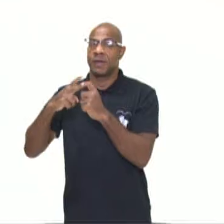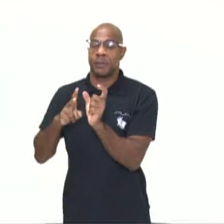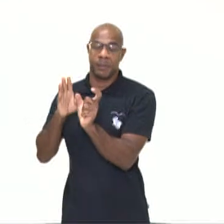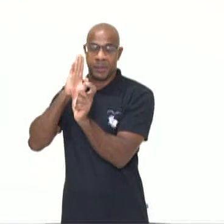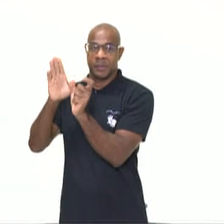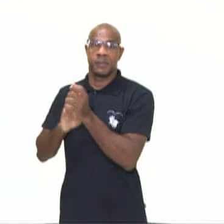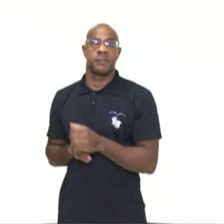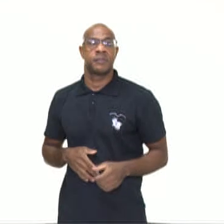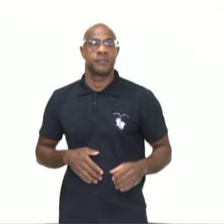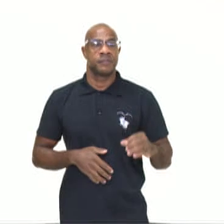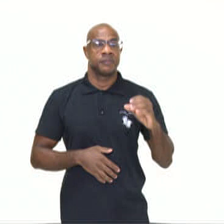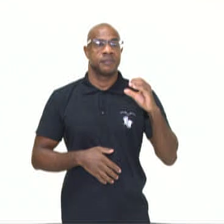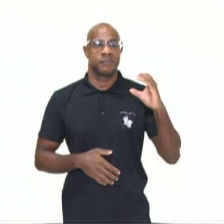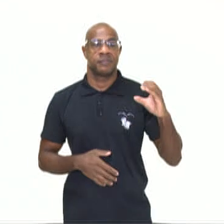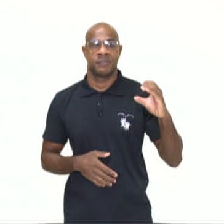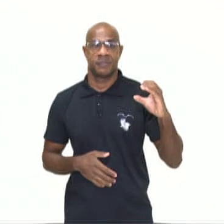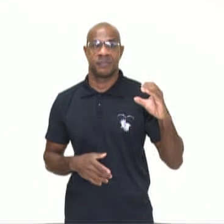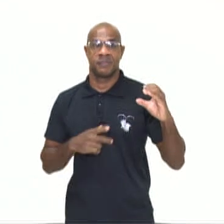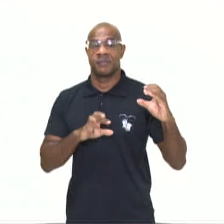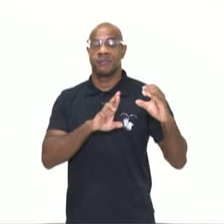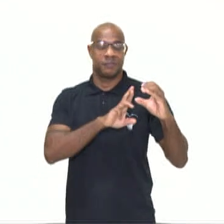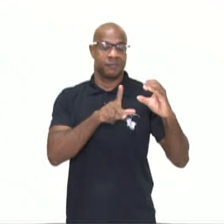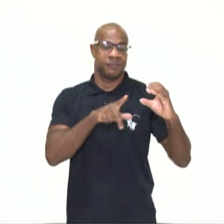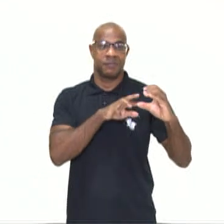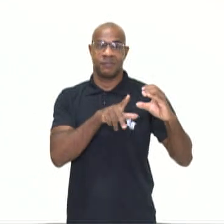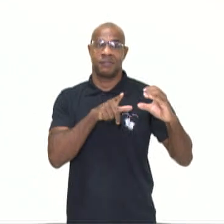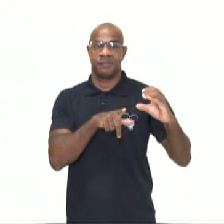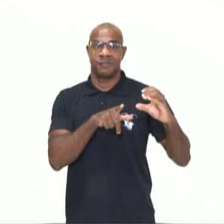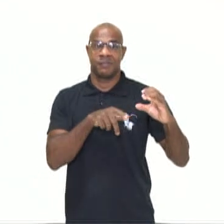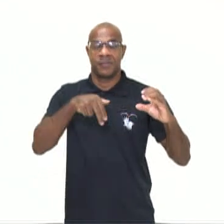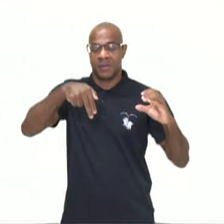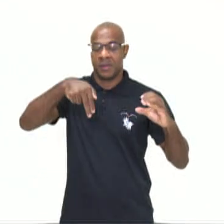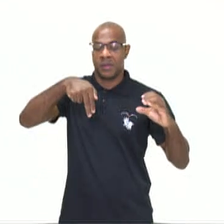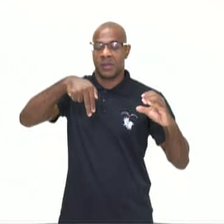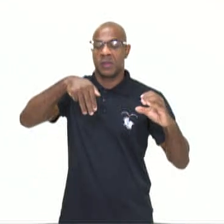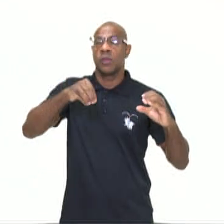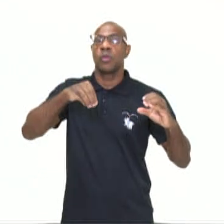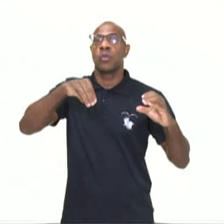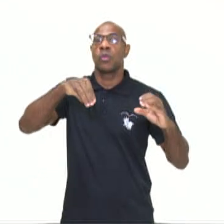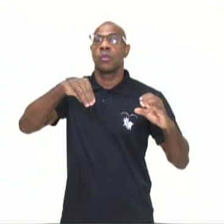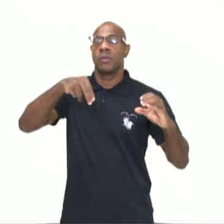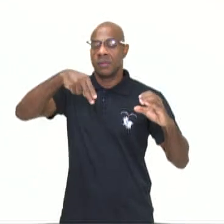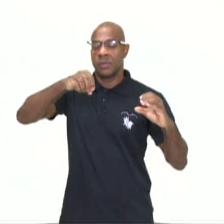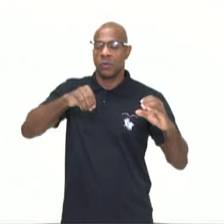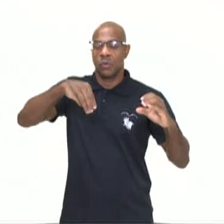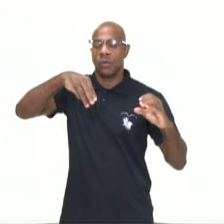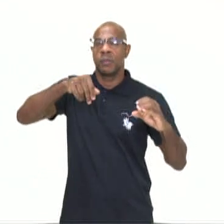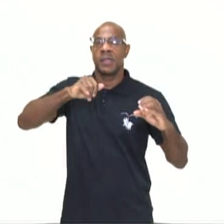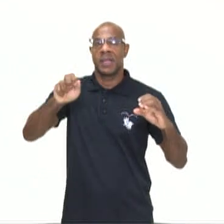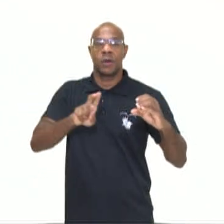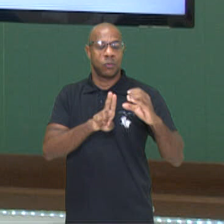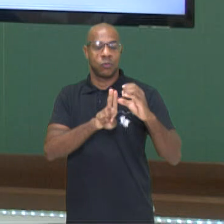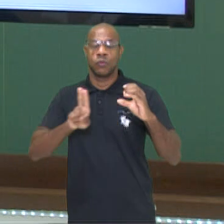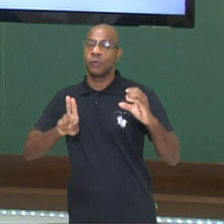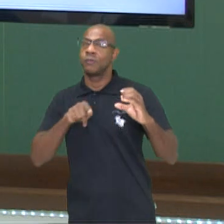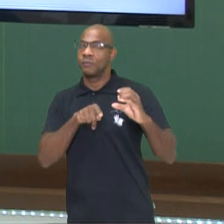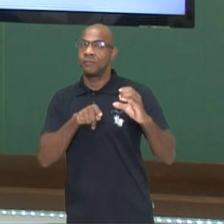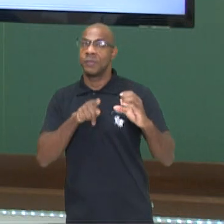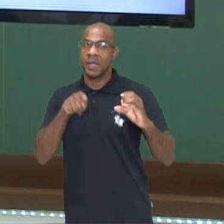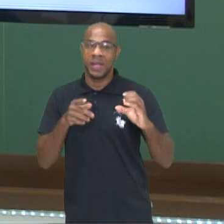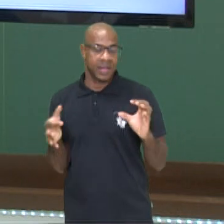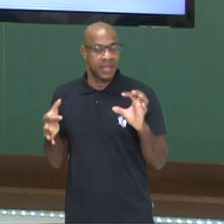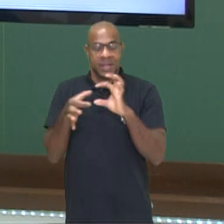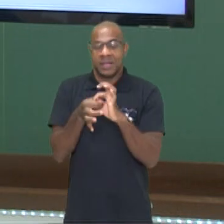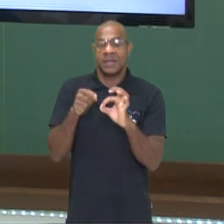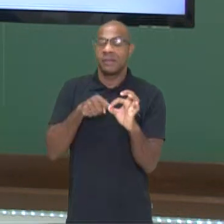C, nós temos um predicado diferente dos anteriores, é um nominal. Então, nós temos um verbo que é de ligação, e ele não é o núcleo